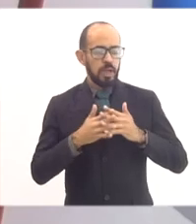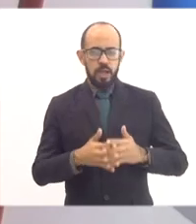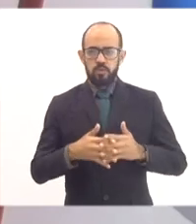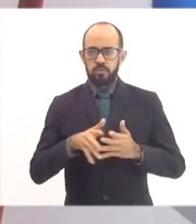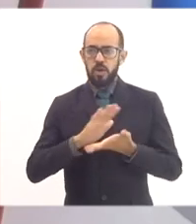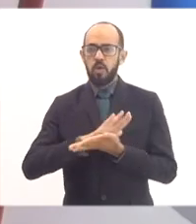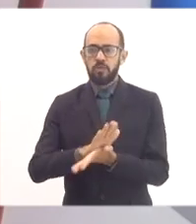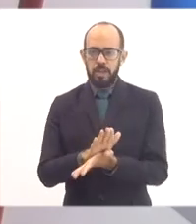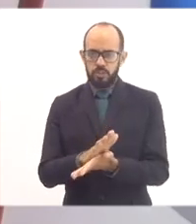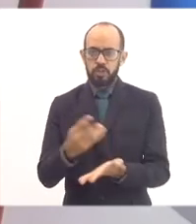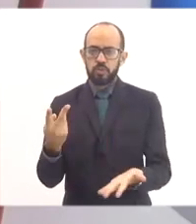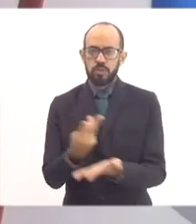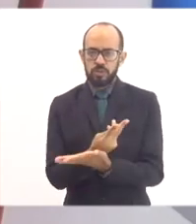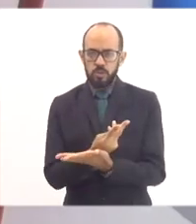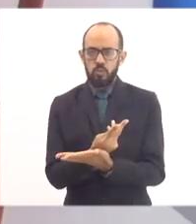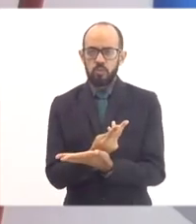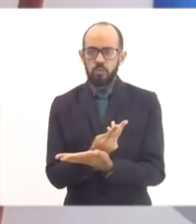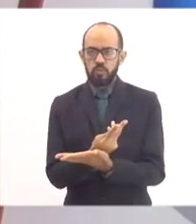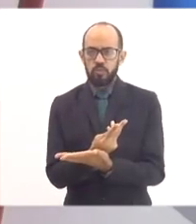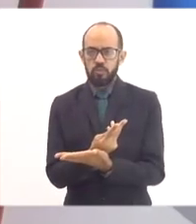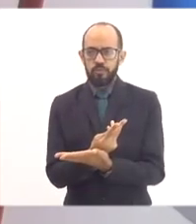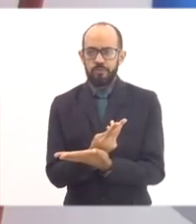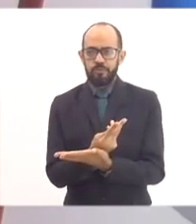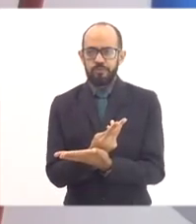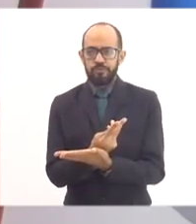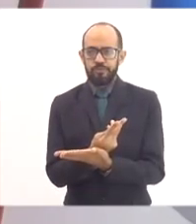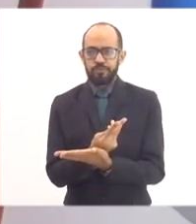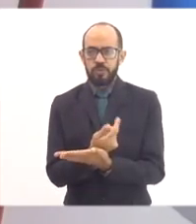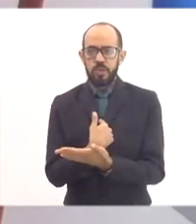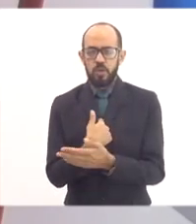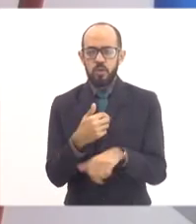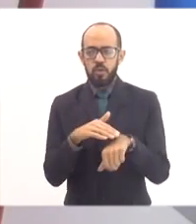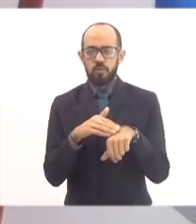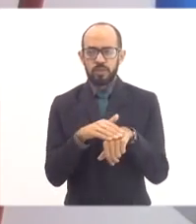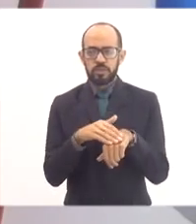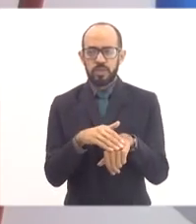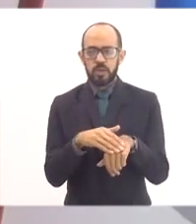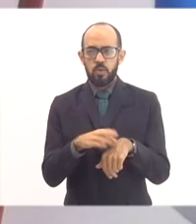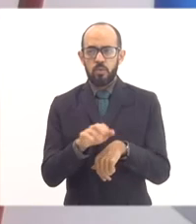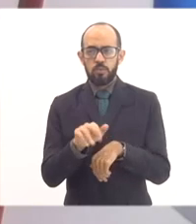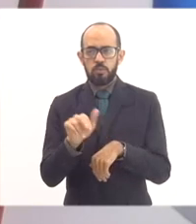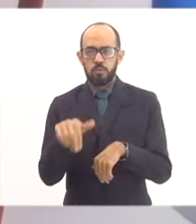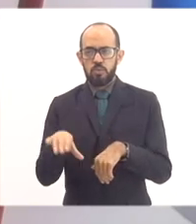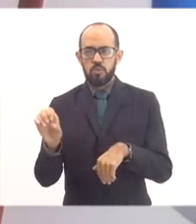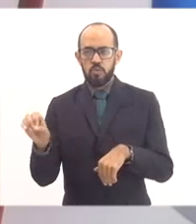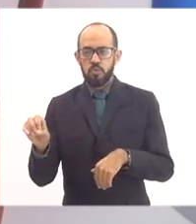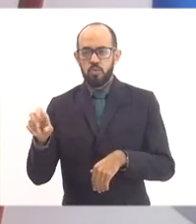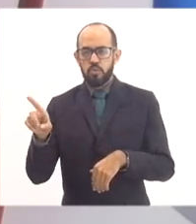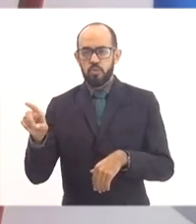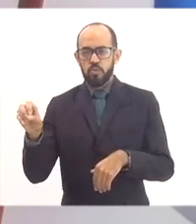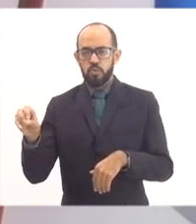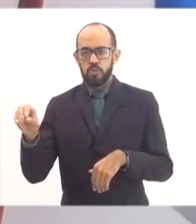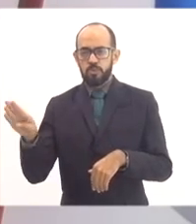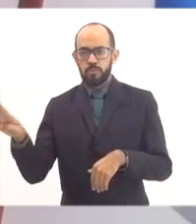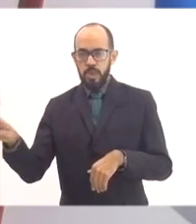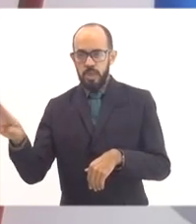que aconteceu. E, de fato, conversei com o procurador Bruno Dubê, existem alguns aspectos jurídicos, de fato,